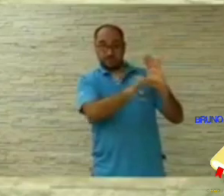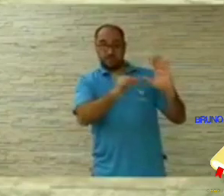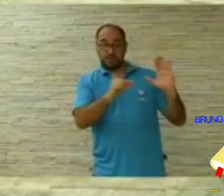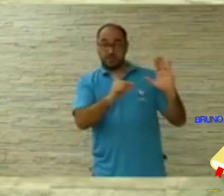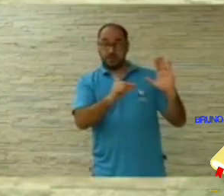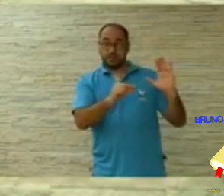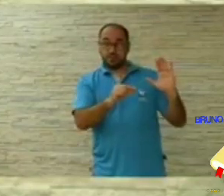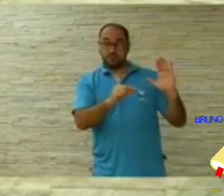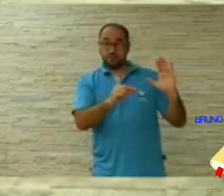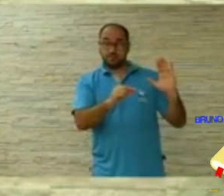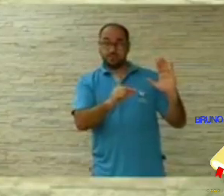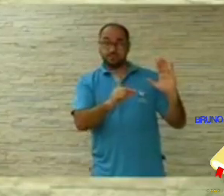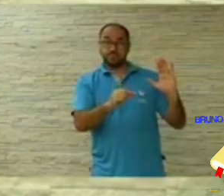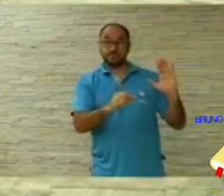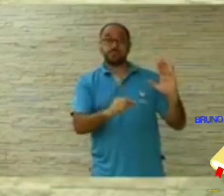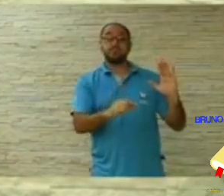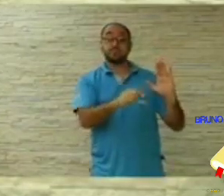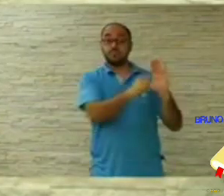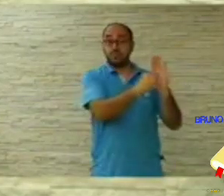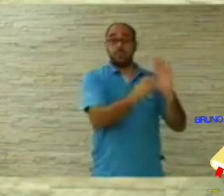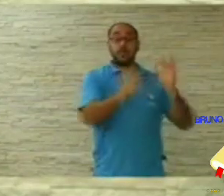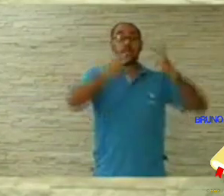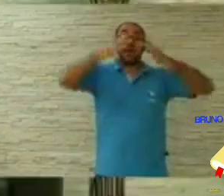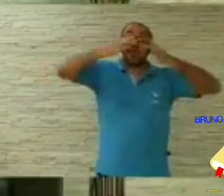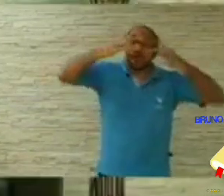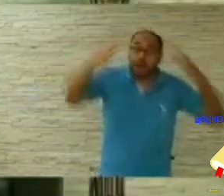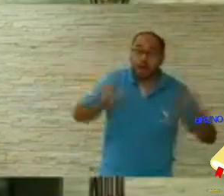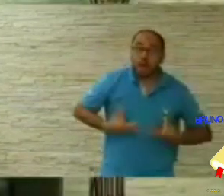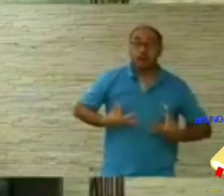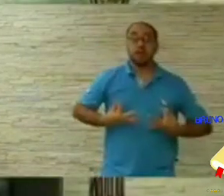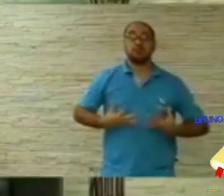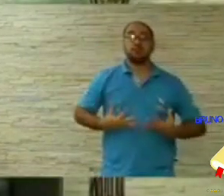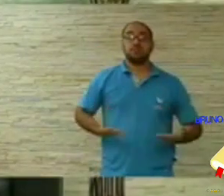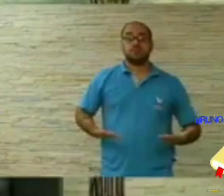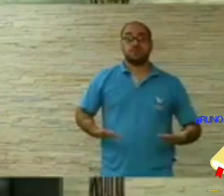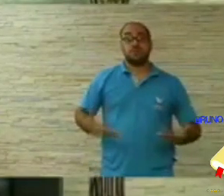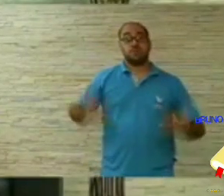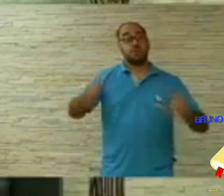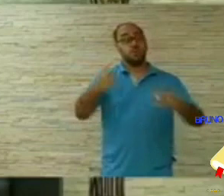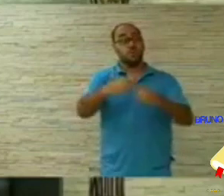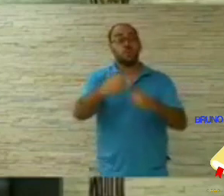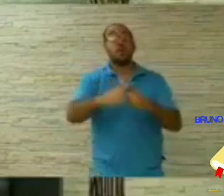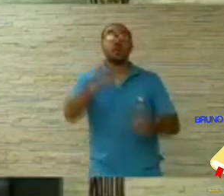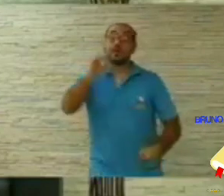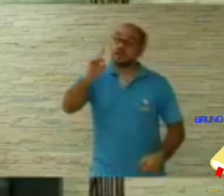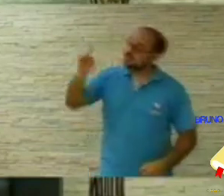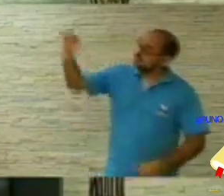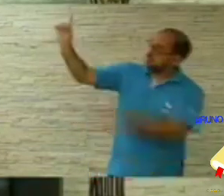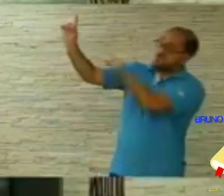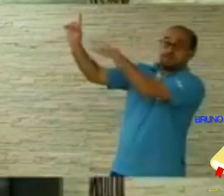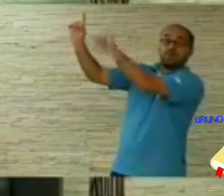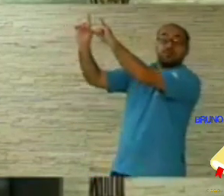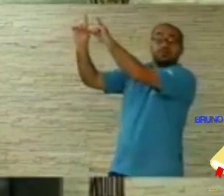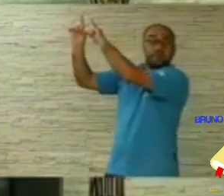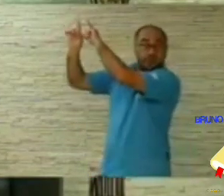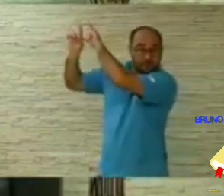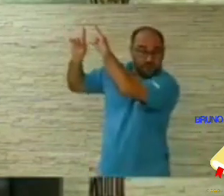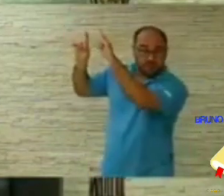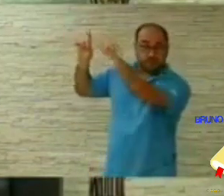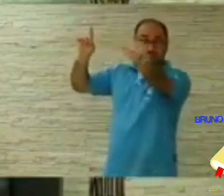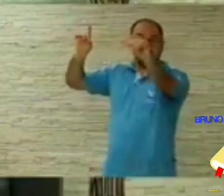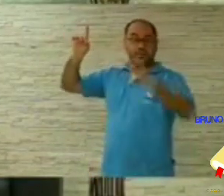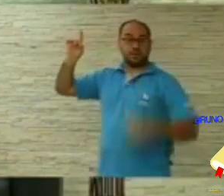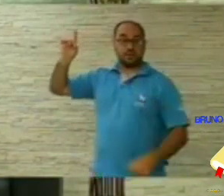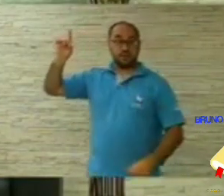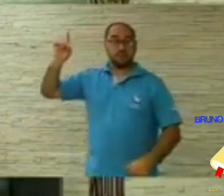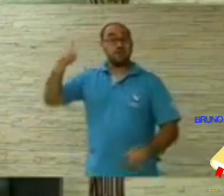ouça com atenção, porque assim diz o alto. Isaías 57, 15. Porque assim